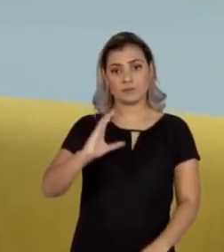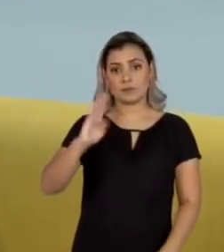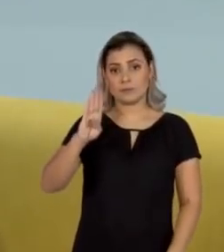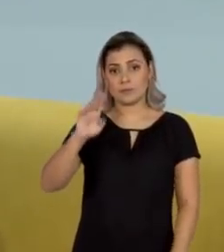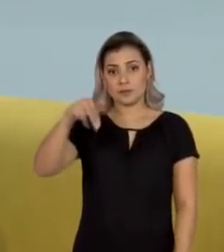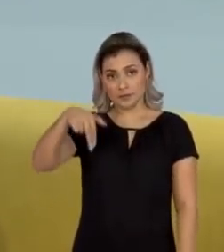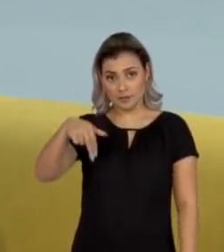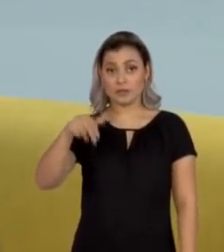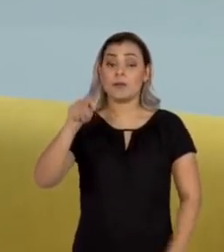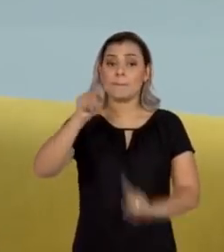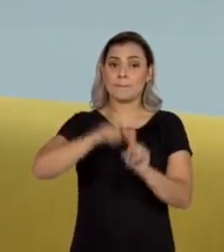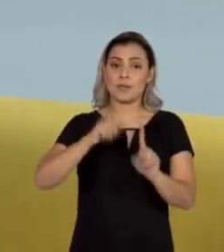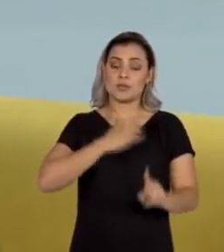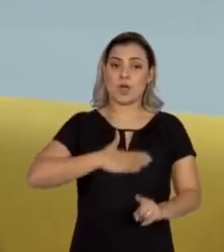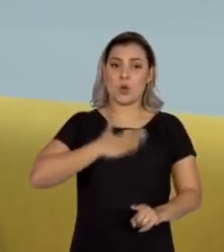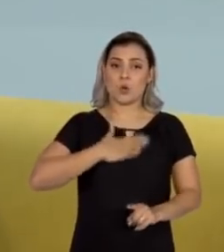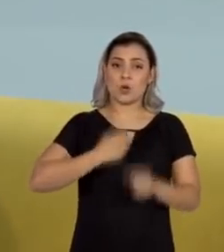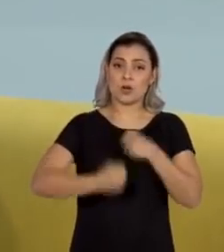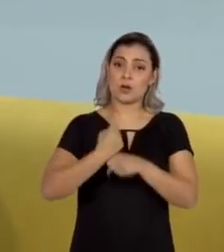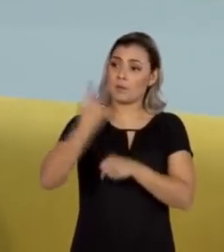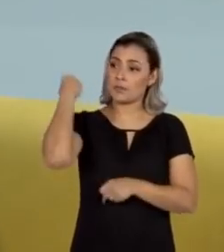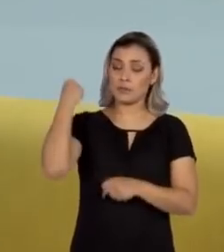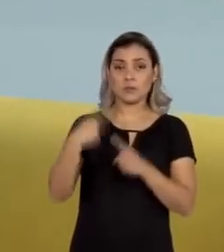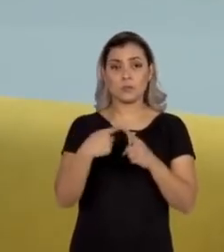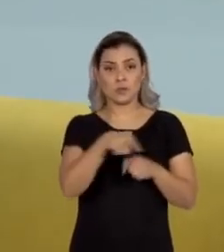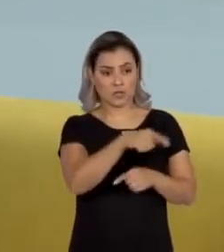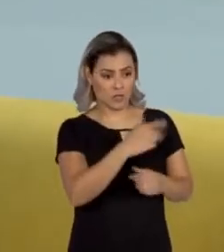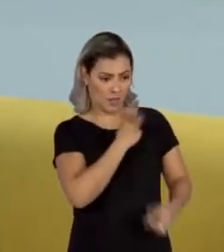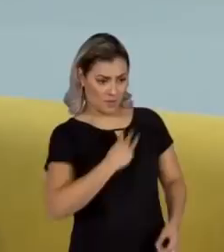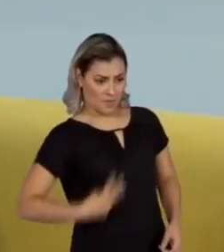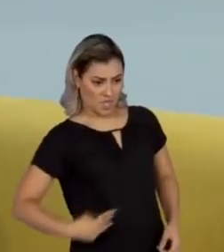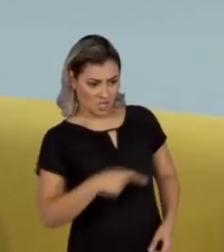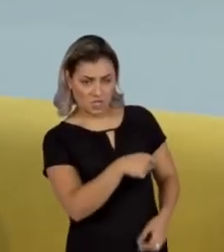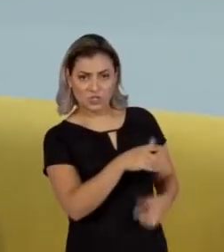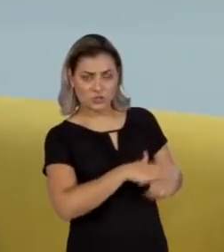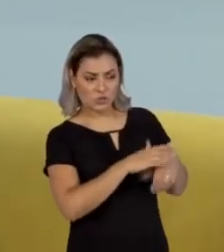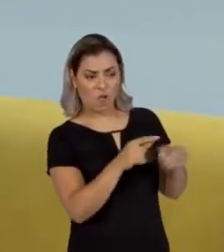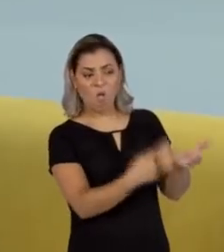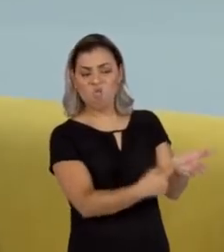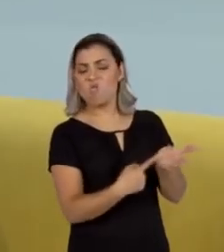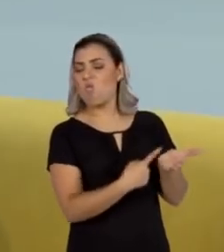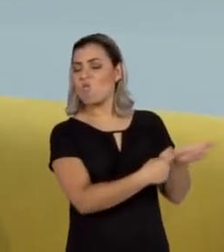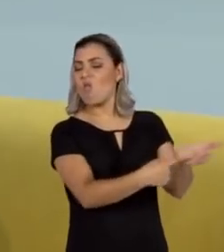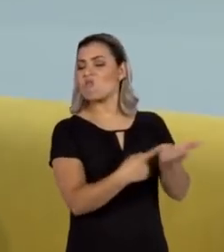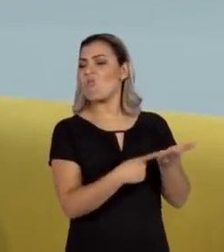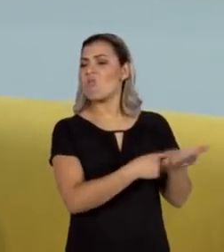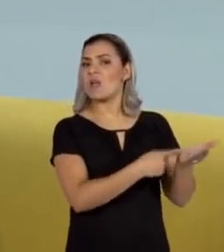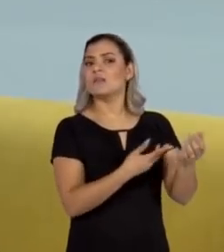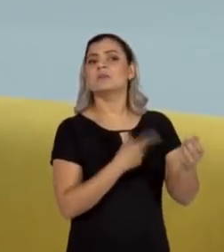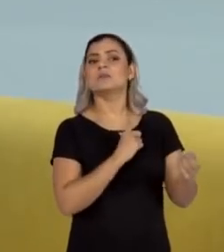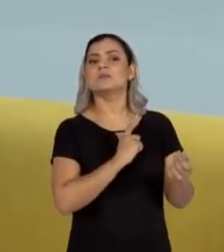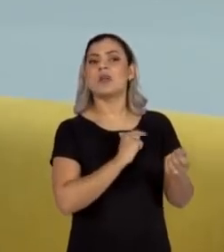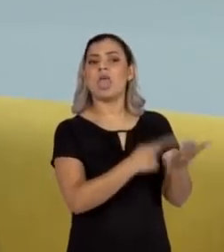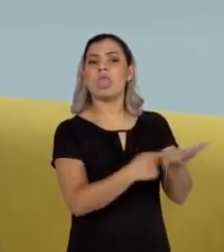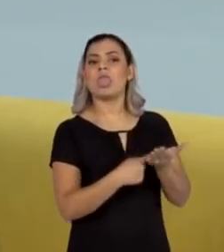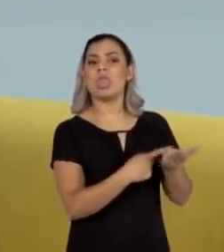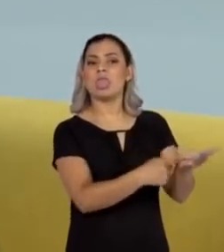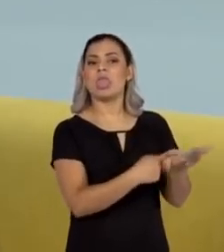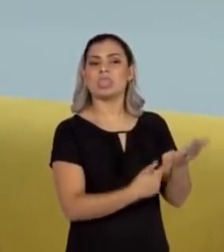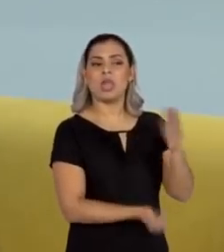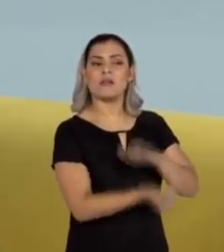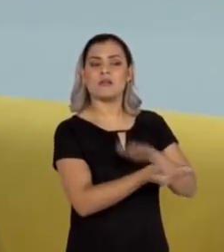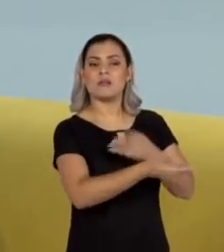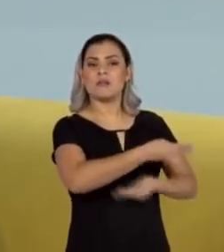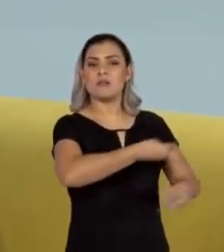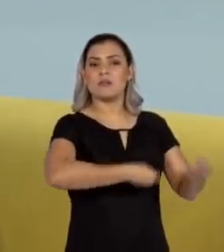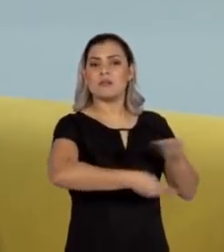do ano passado, quando disse que os ministros formavam uma panelinha que manda mensagem de leniência em